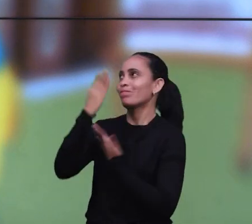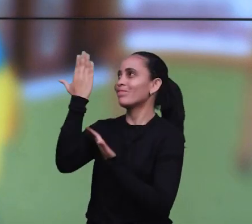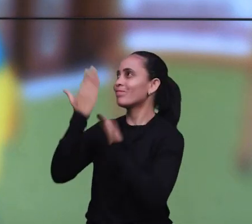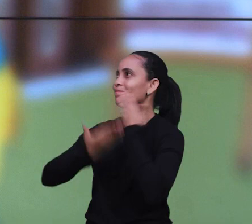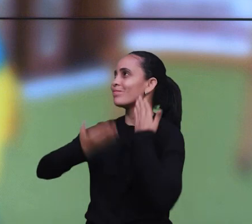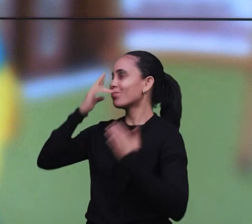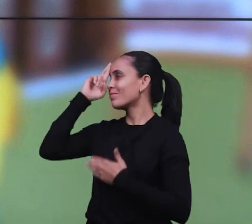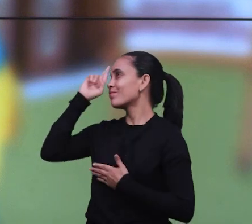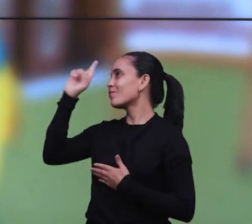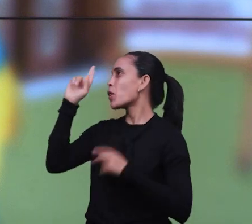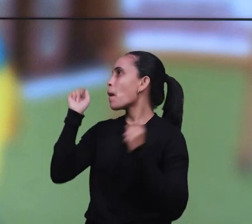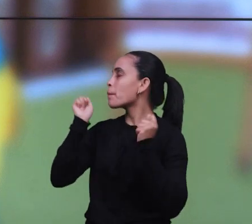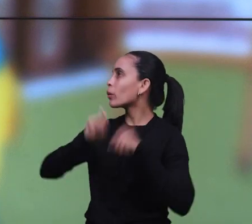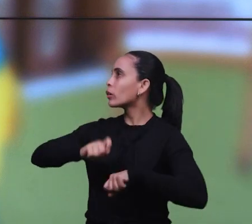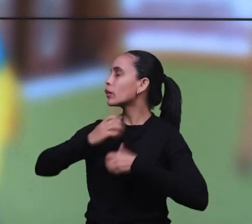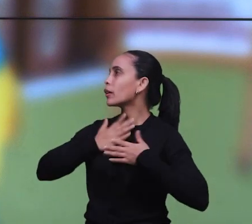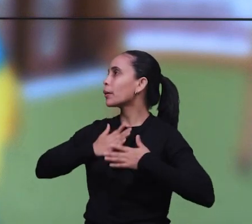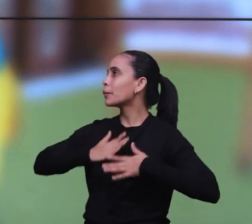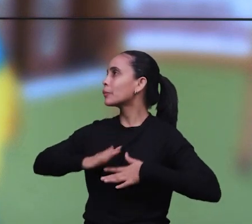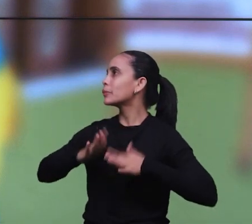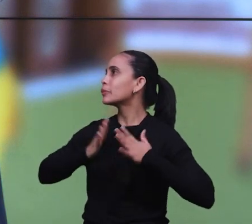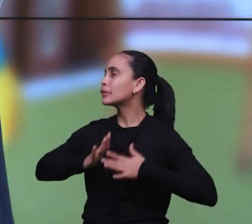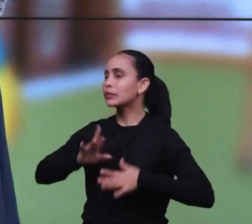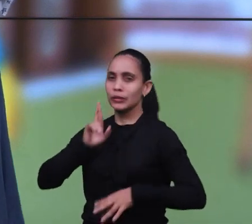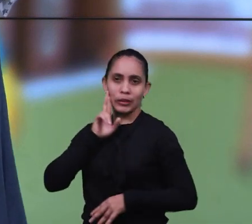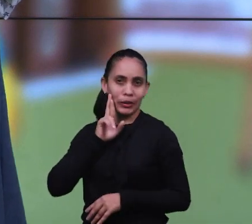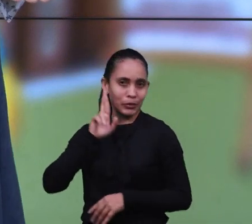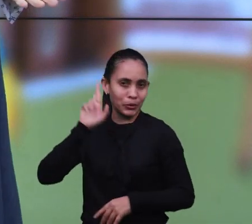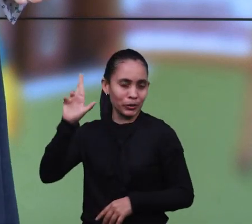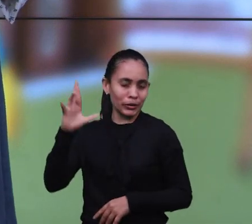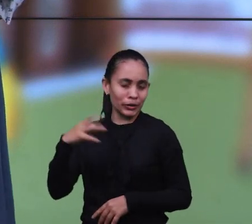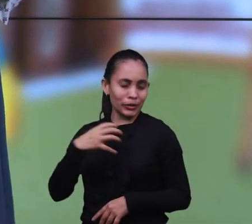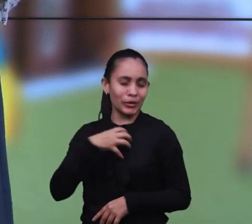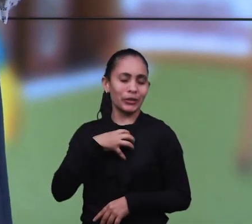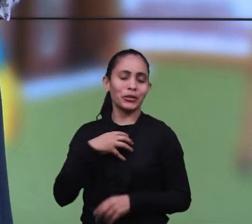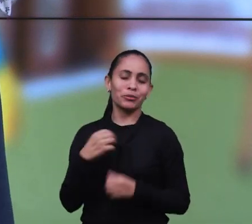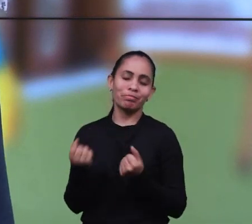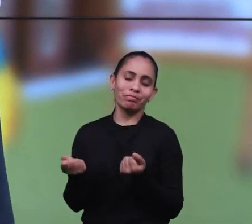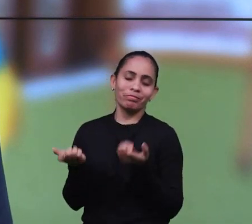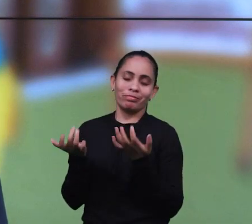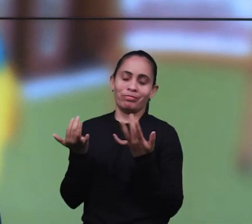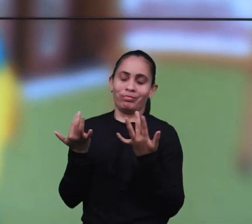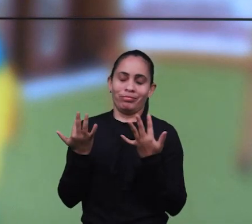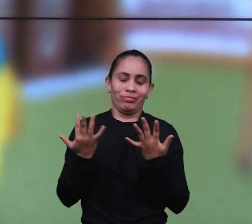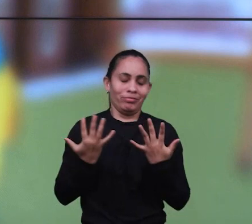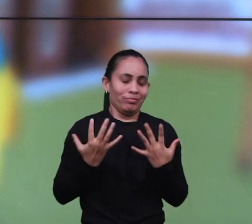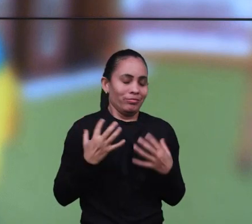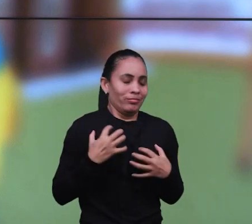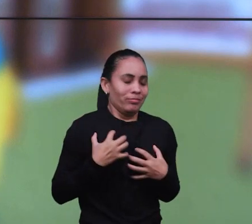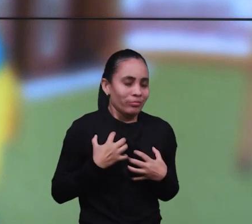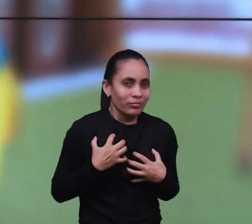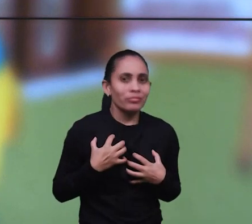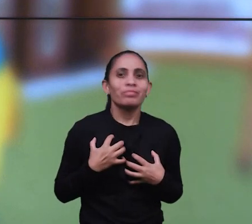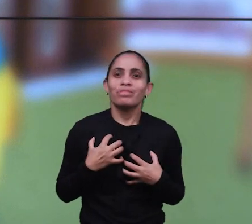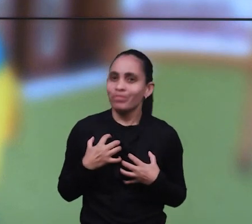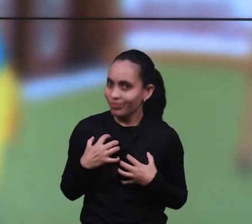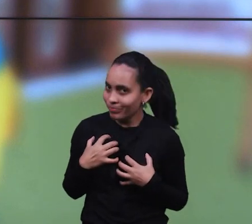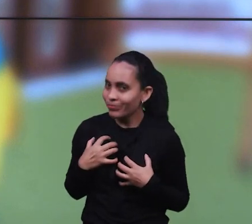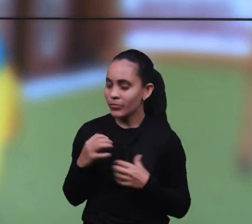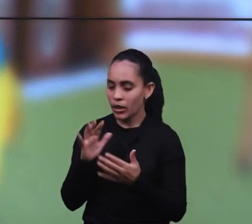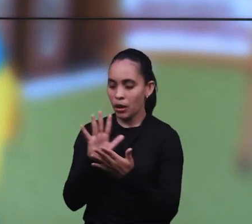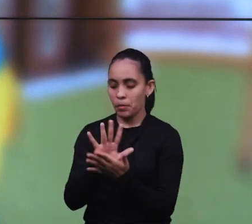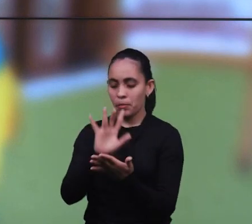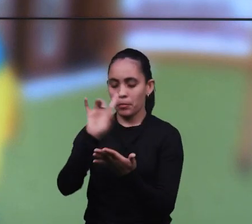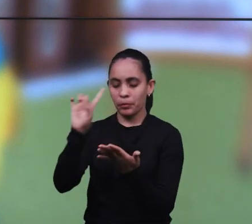na presença do Senhor e podemos descansar na sombra do Senhor, sentirmos o refrigério, a presença do